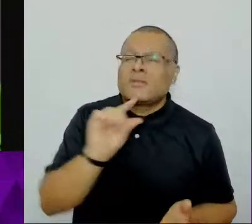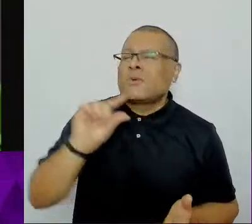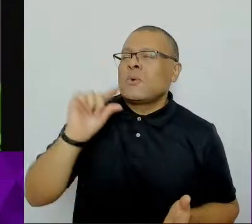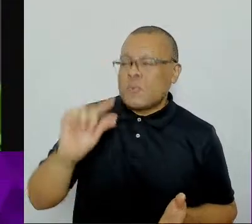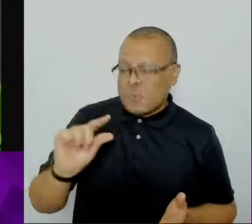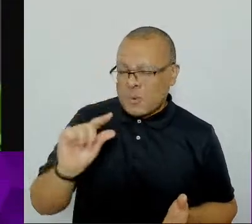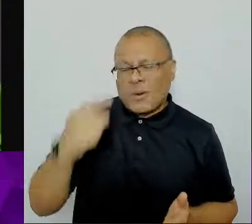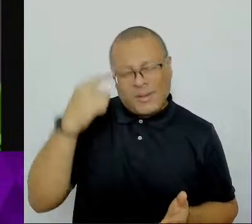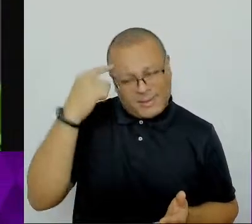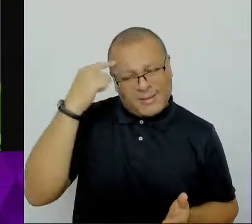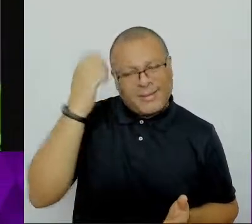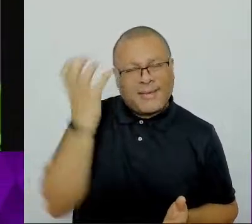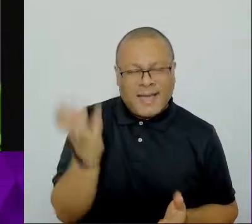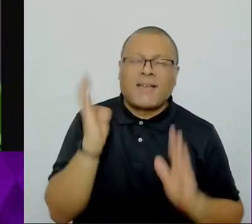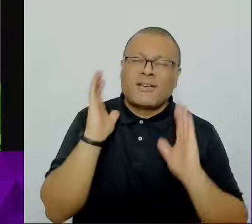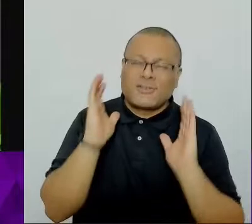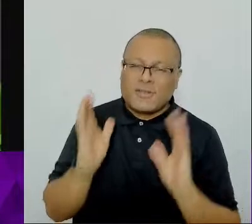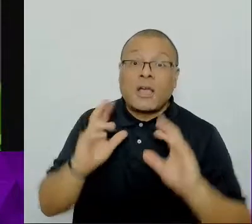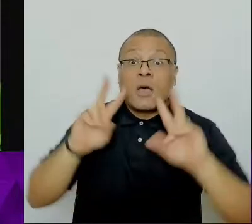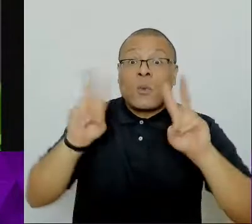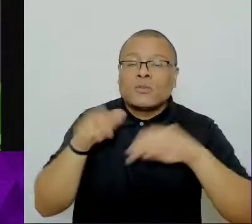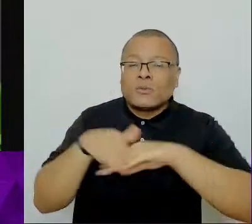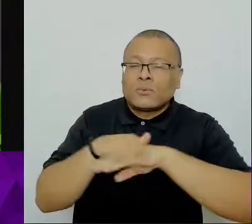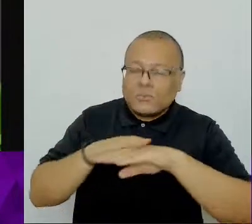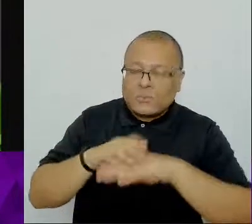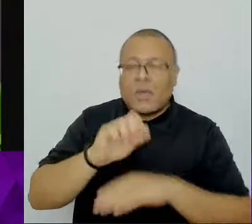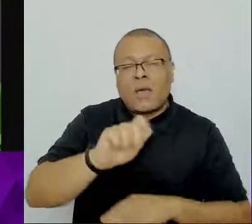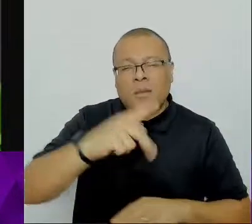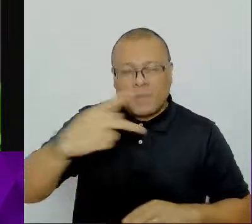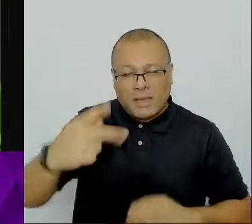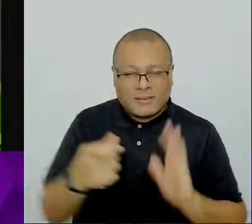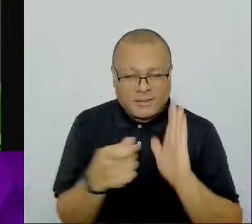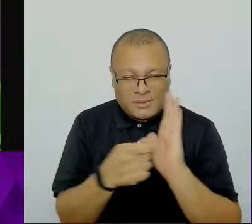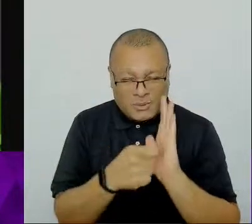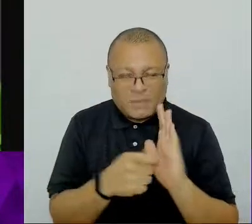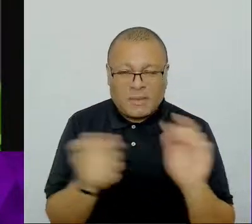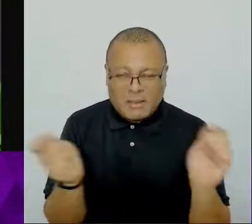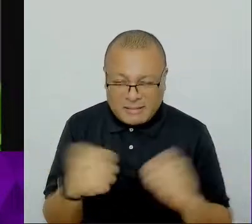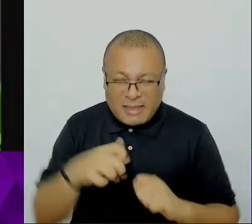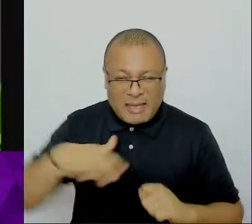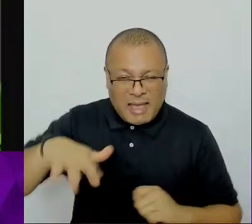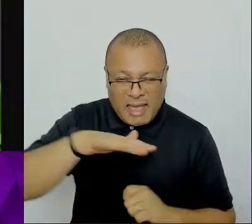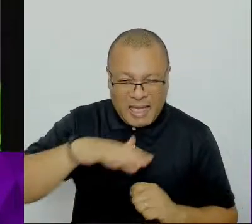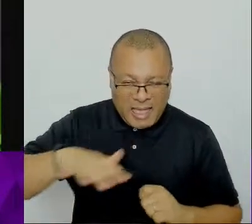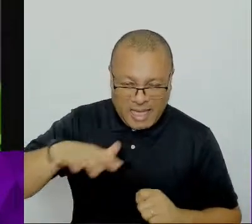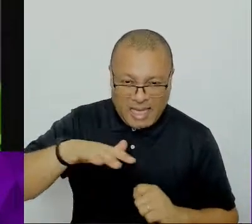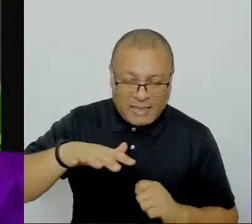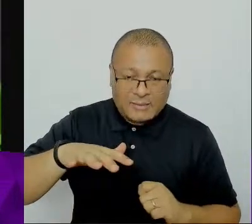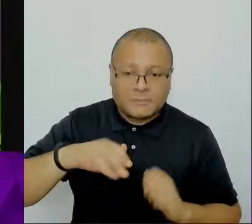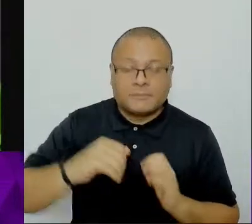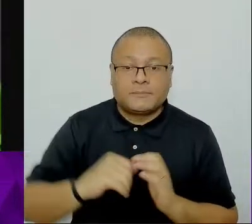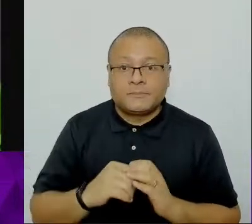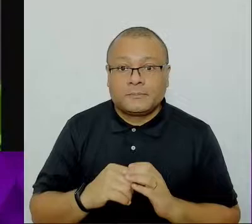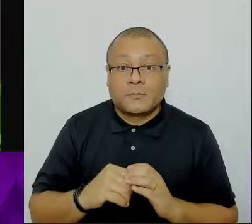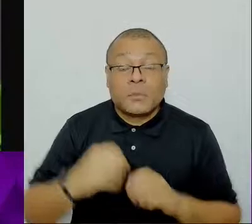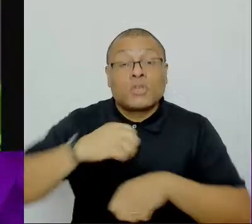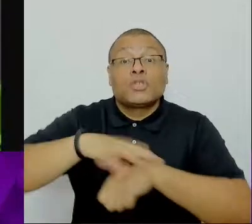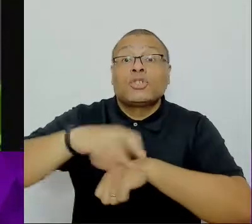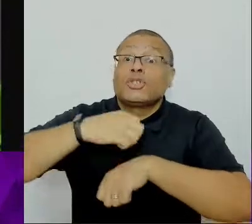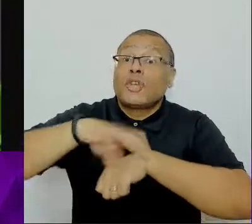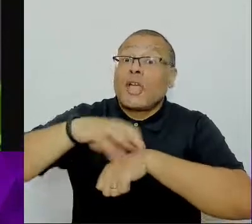IA conversacional, já conhece um pouco de aplicações dessa área, dar algumas dicas e